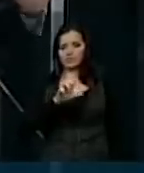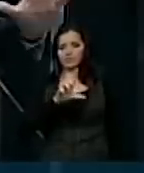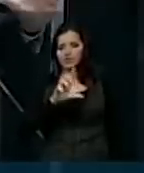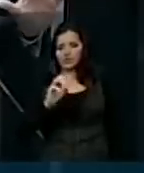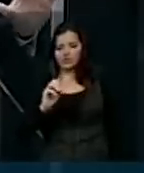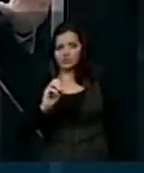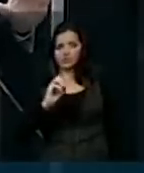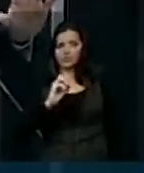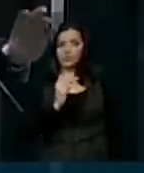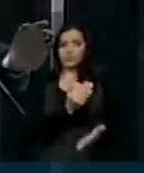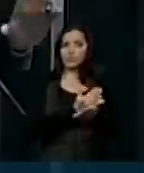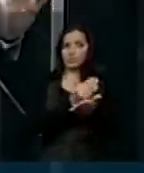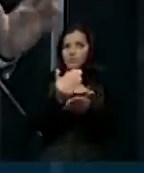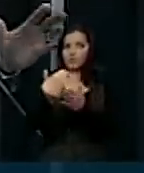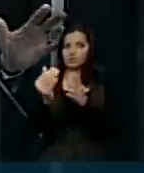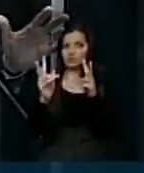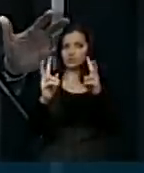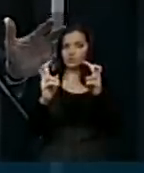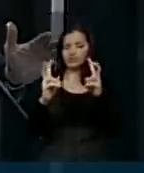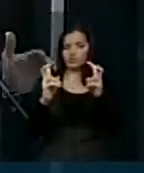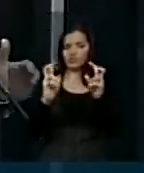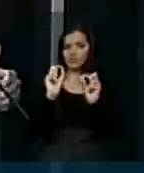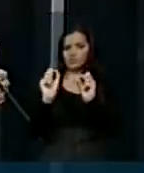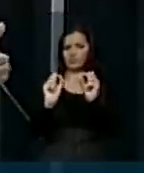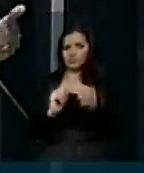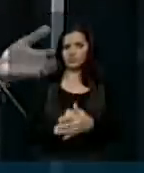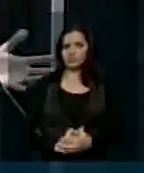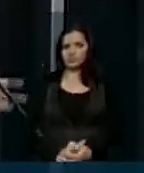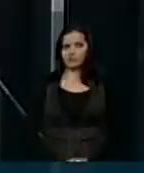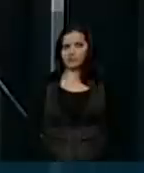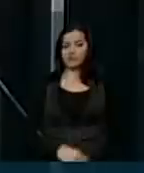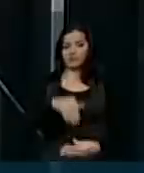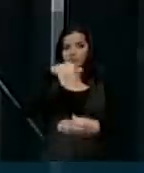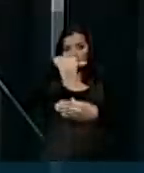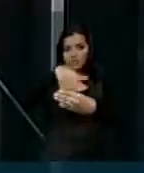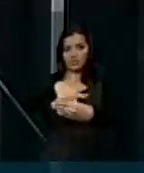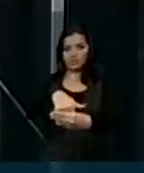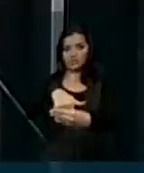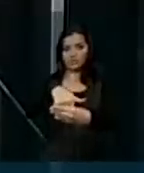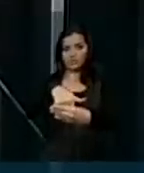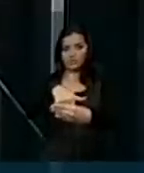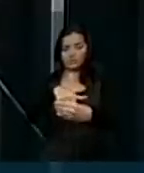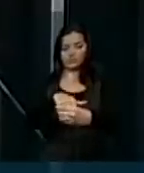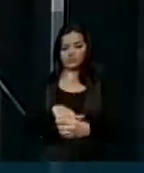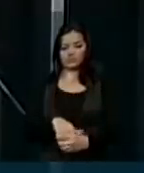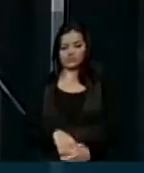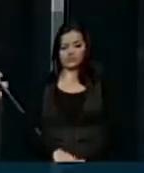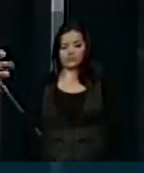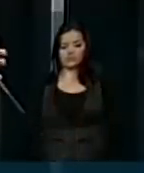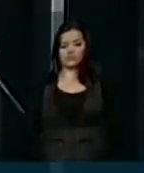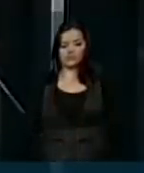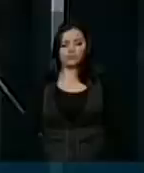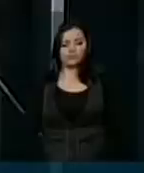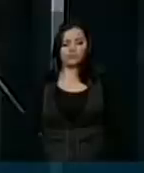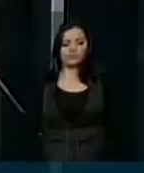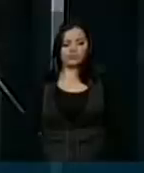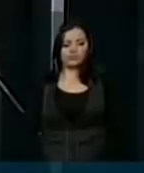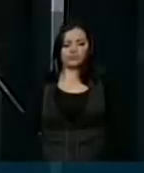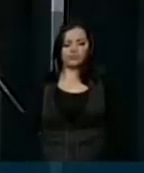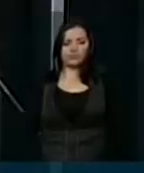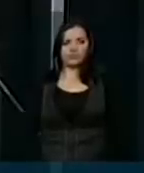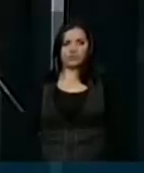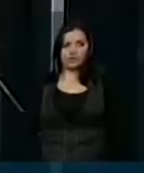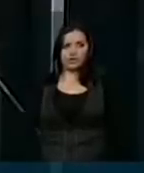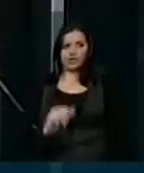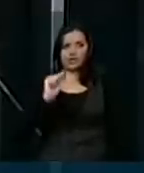o tema, o objeto do seu voto fosse esta questão que envolveu